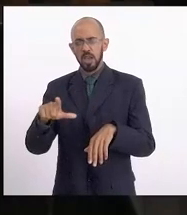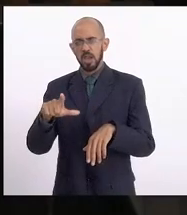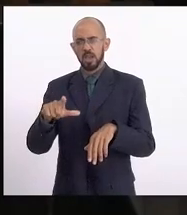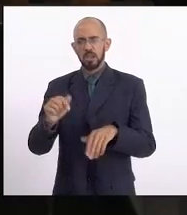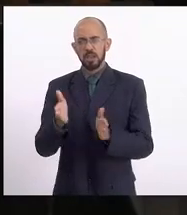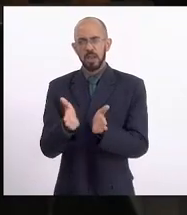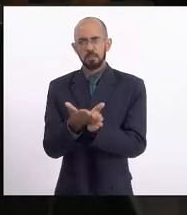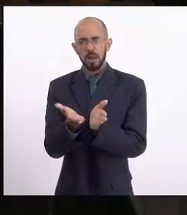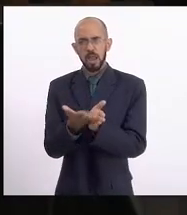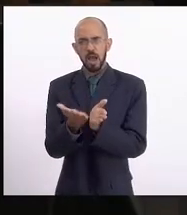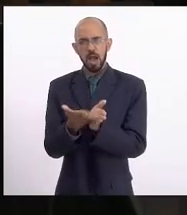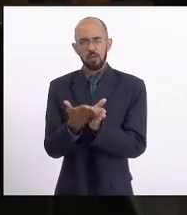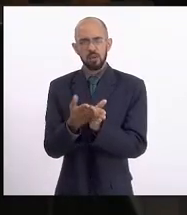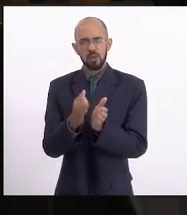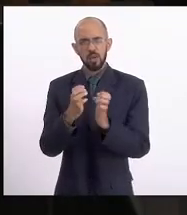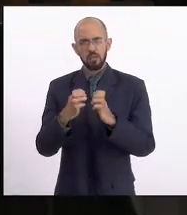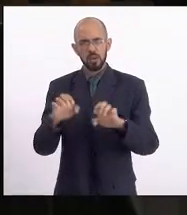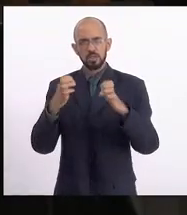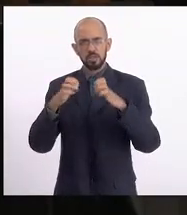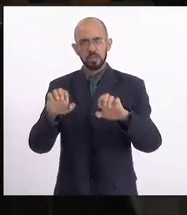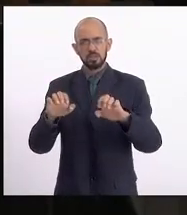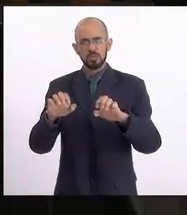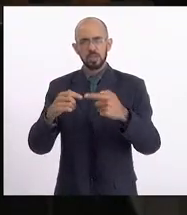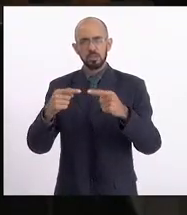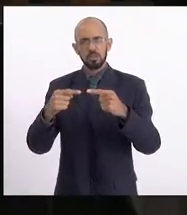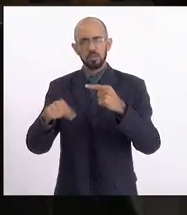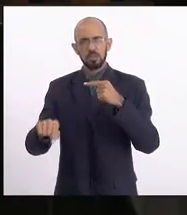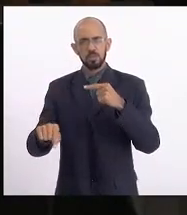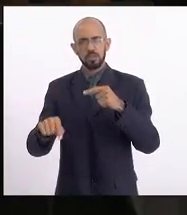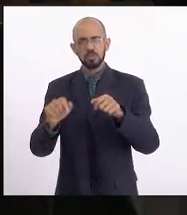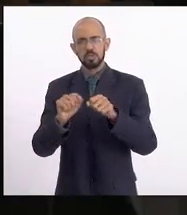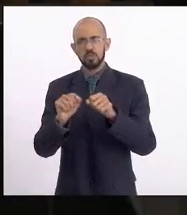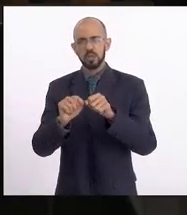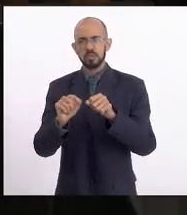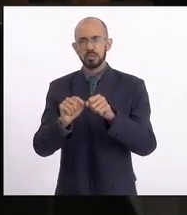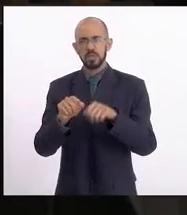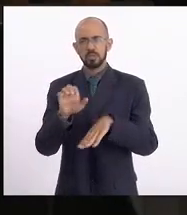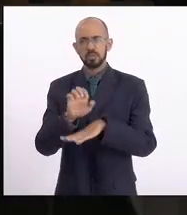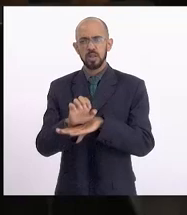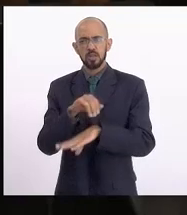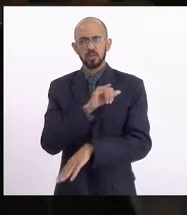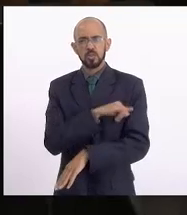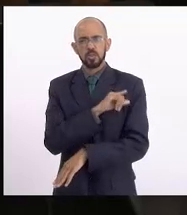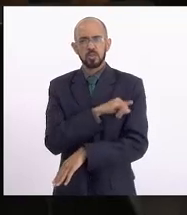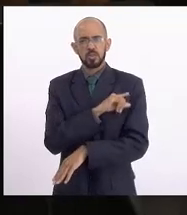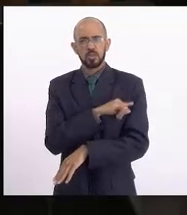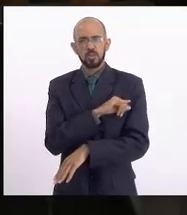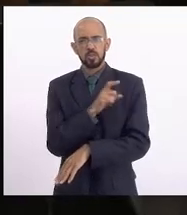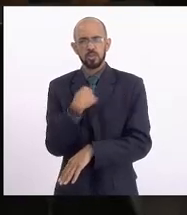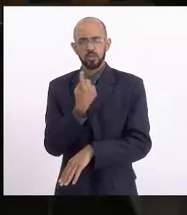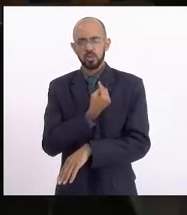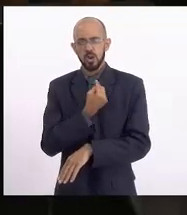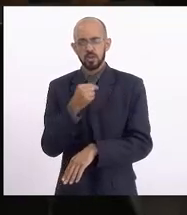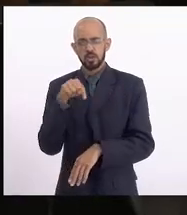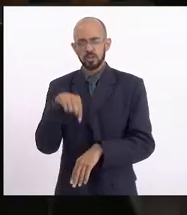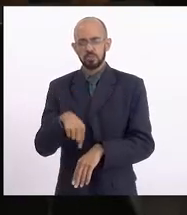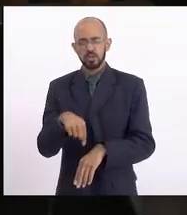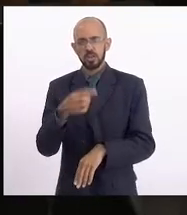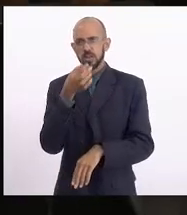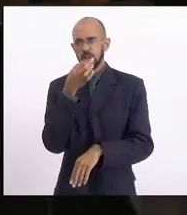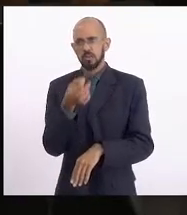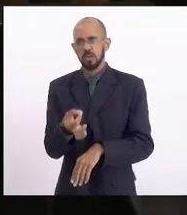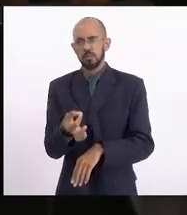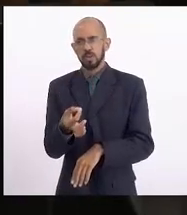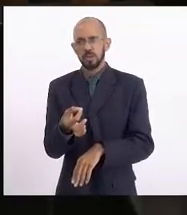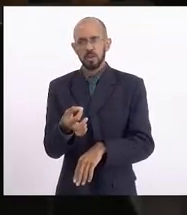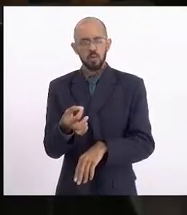ou o evangelismo viesse ser impedido de ser realizado no estado do Rio de Janeiro. E nós estamos aqui nos posicionando de